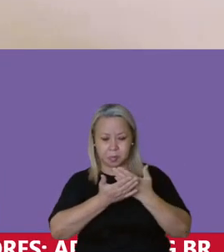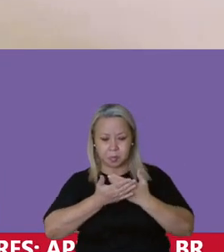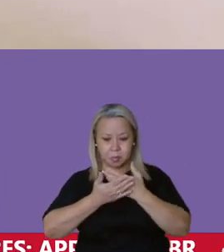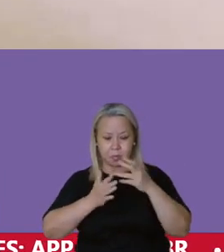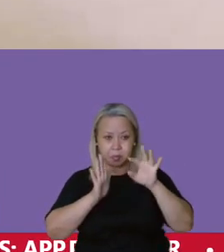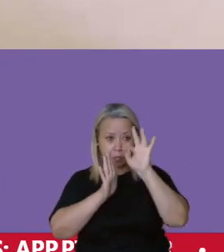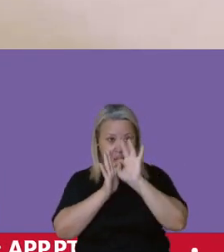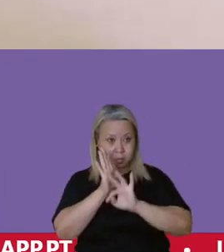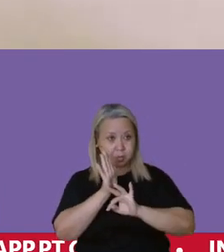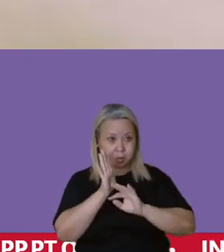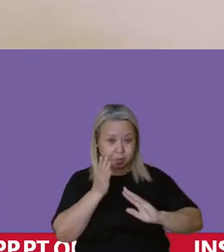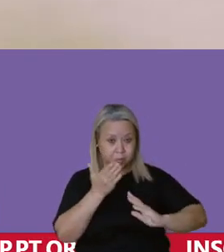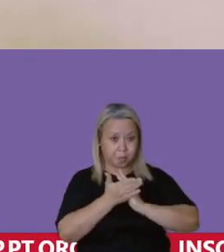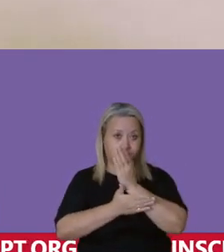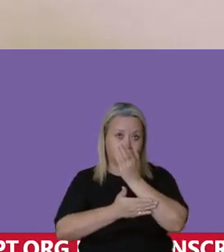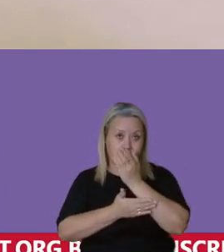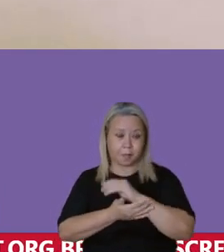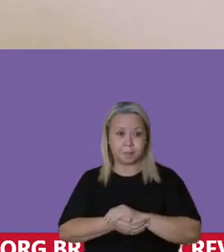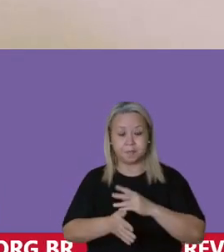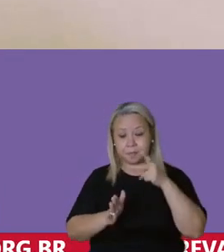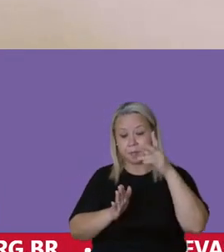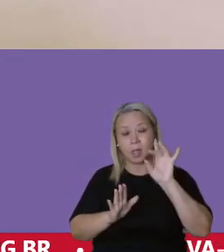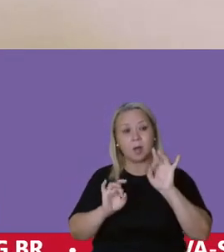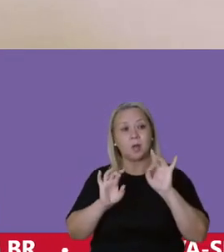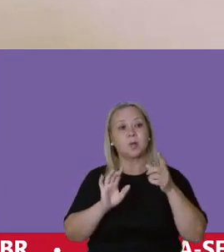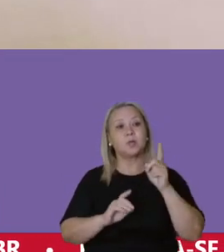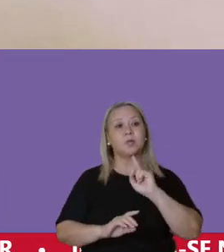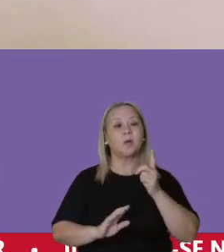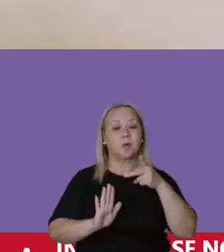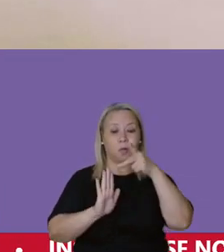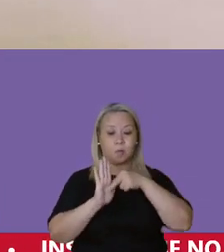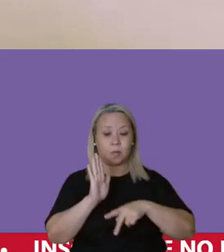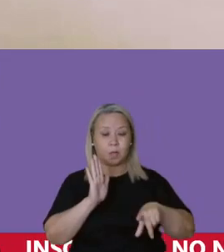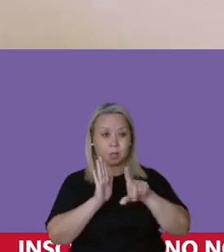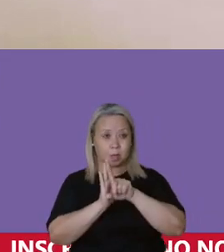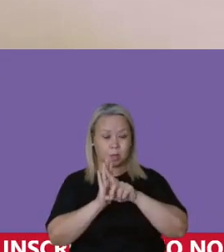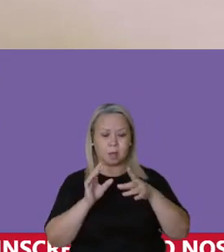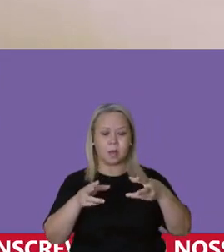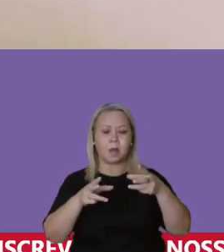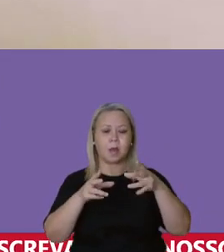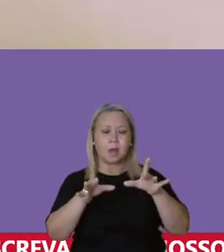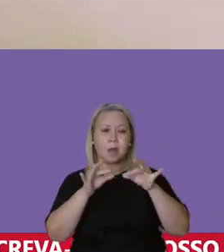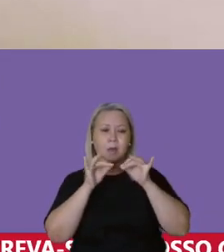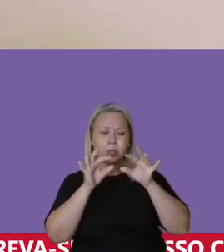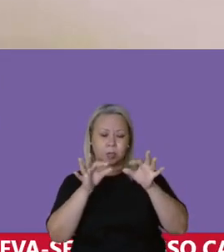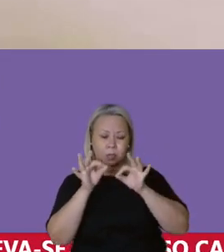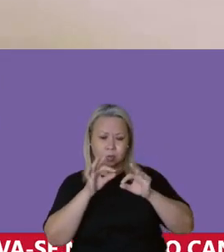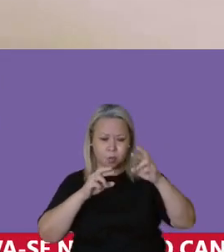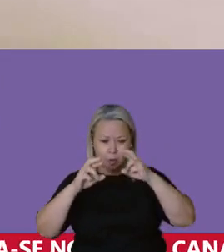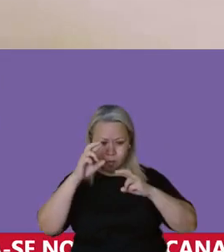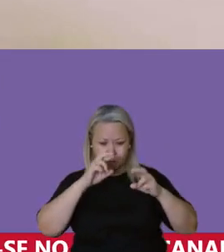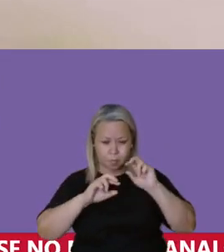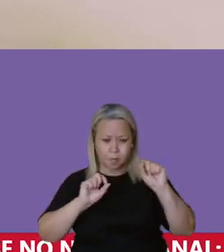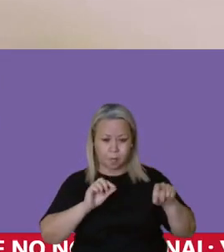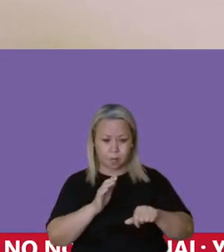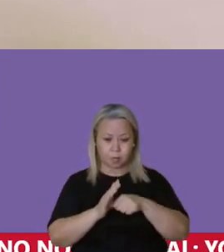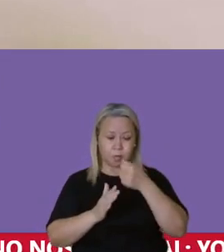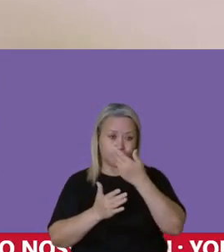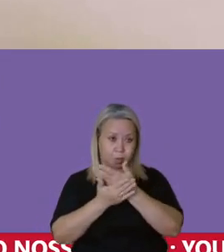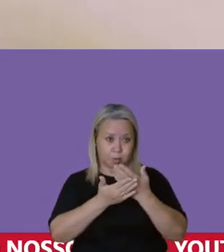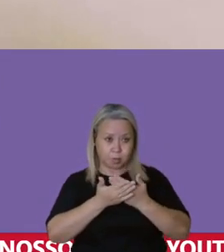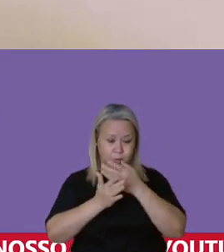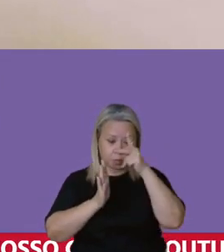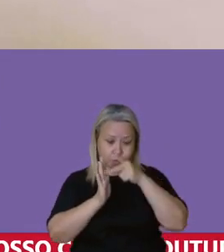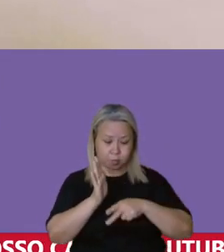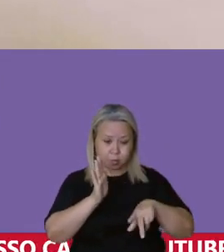foi aprovado e não só dos projetos de lei. E o que a gente conseguiu observar? Os primeiros estudos, quando era só sobre o projeto de